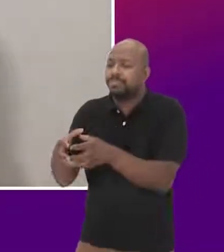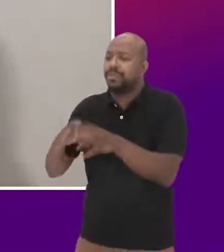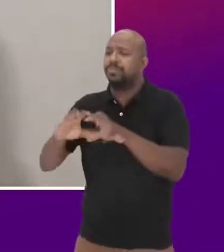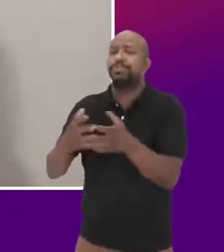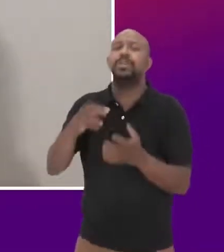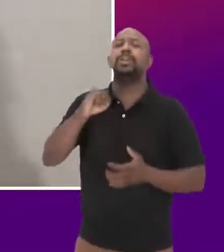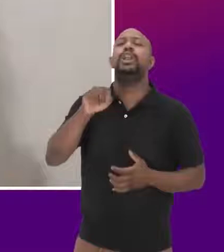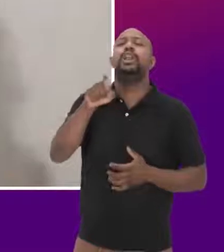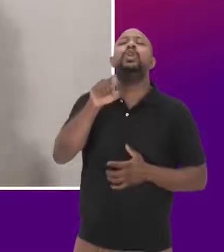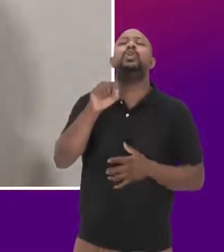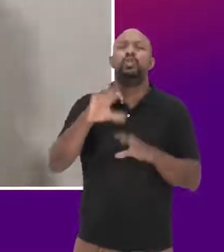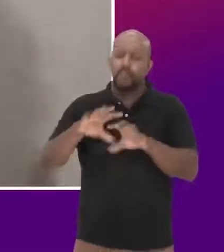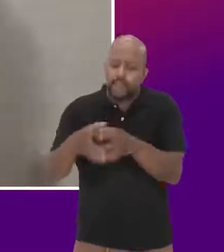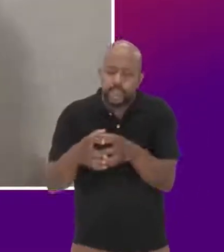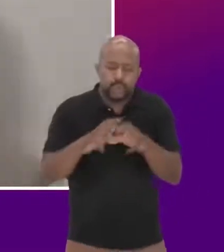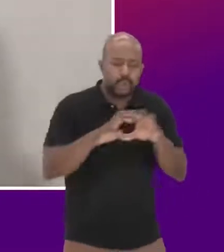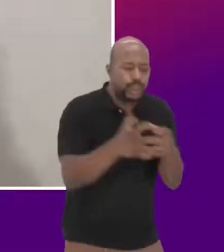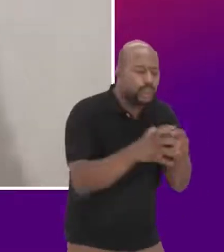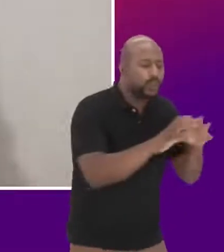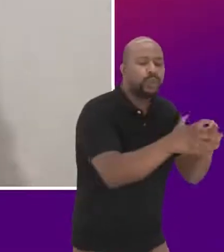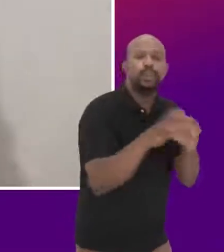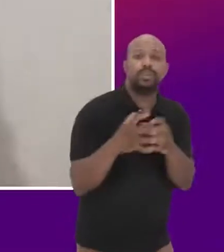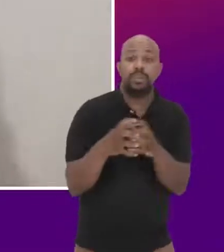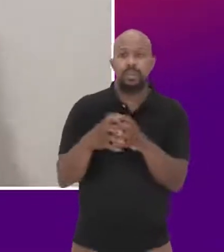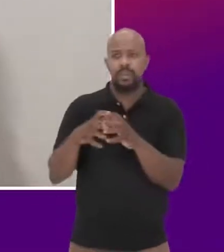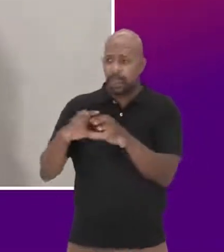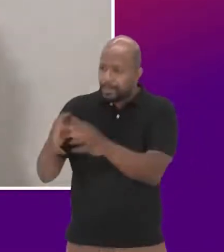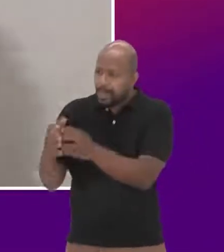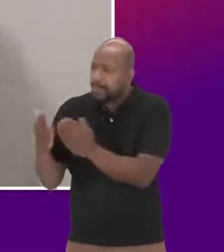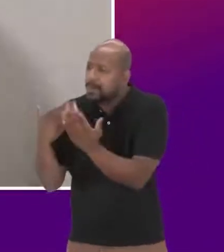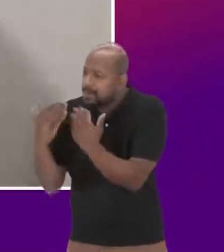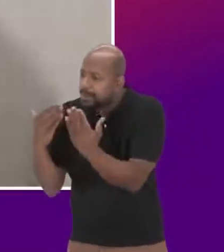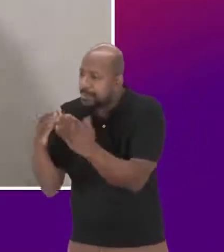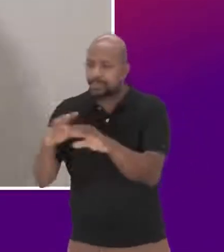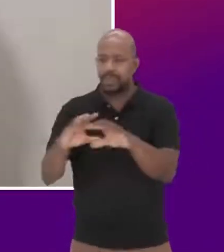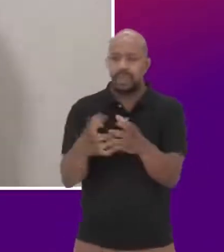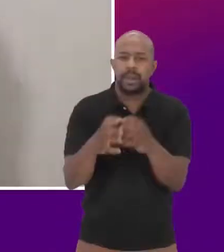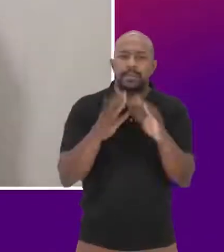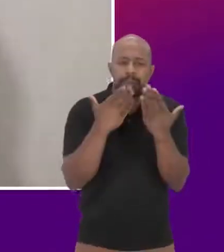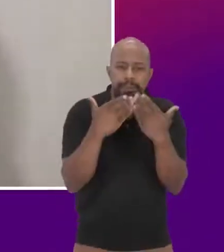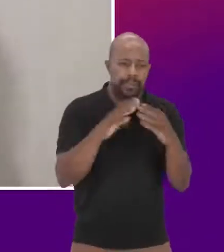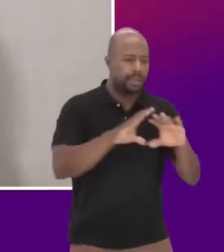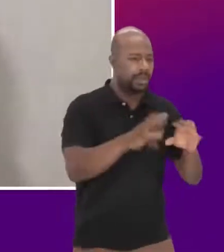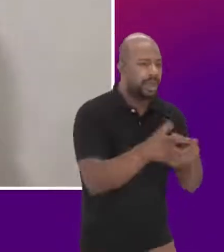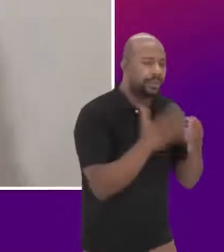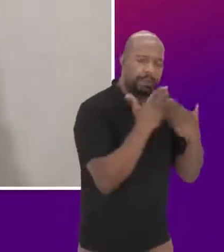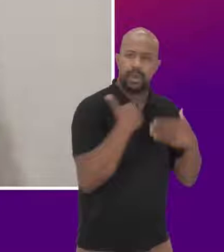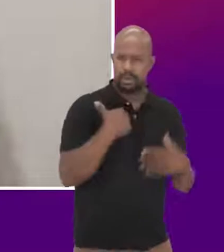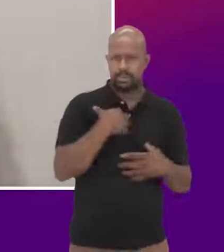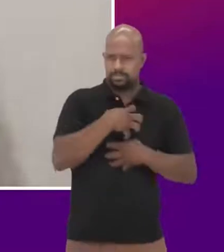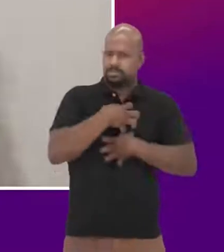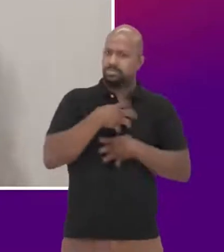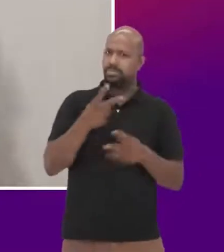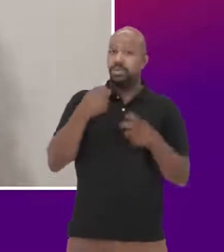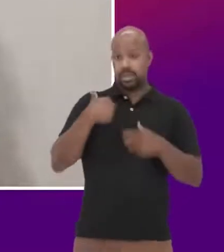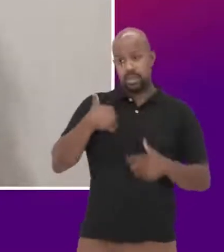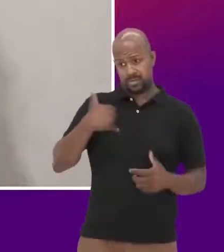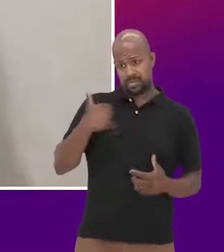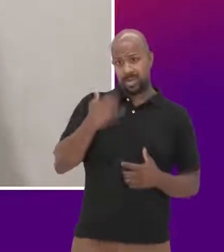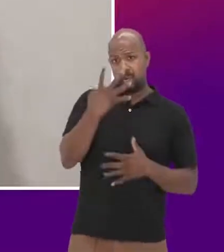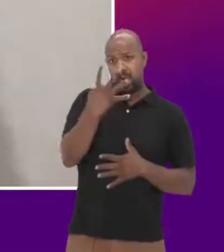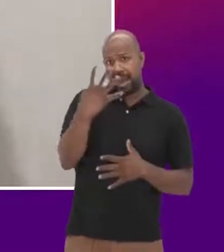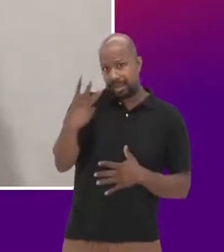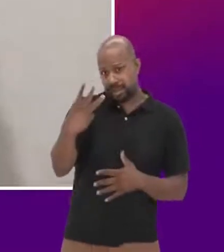né? E muito desses nichos conversam. O que eu sinto, e eu tenho 43 anos,